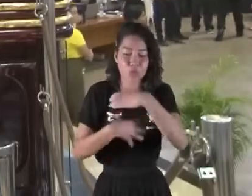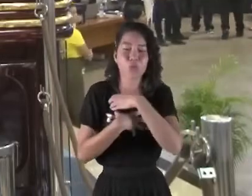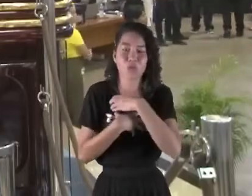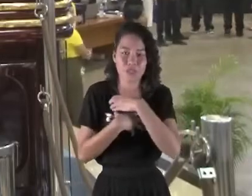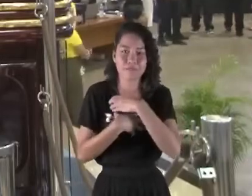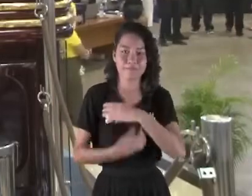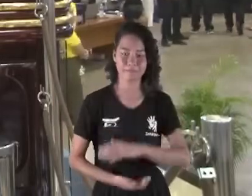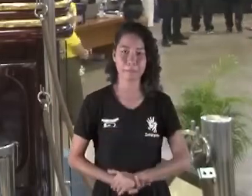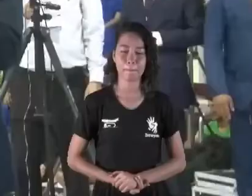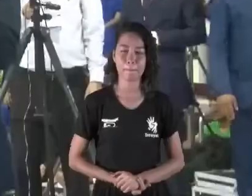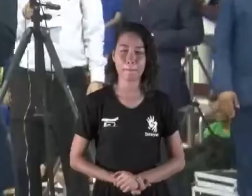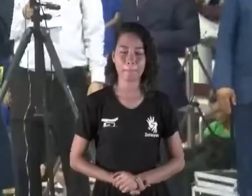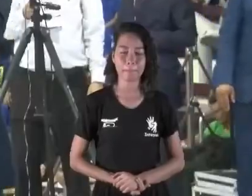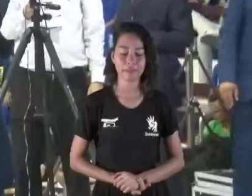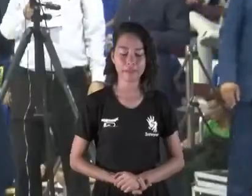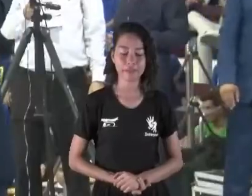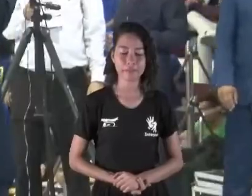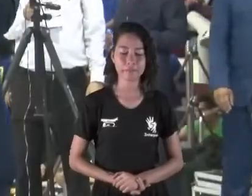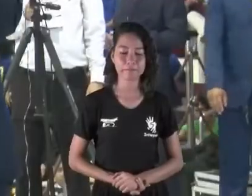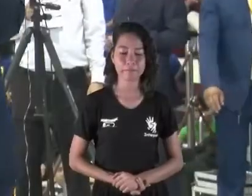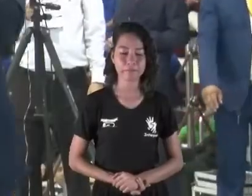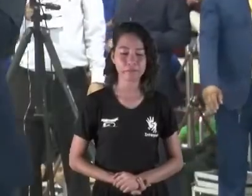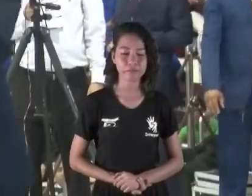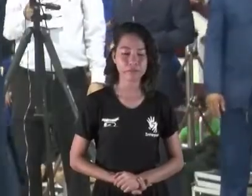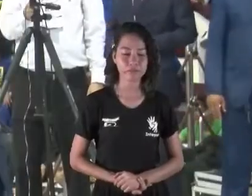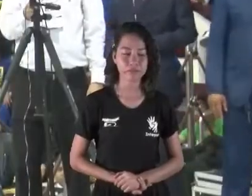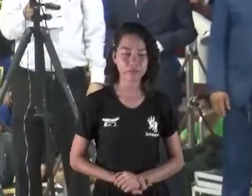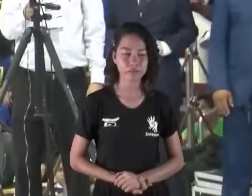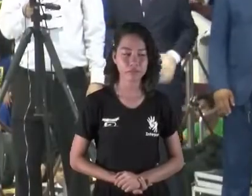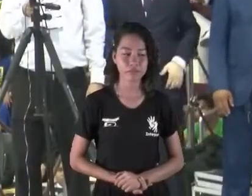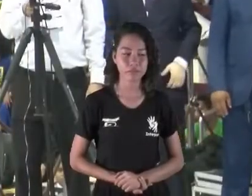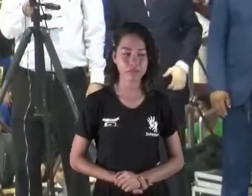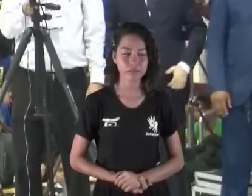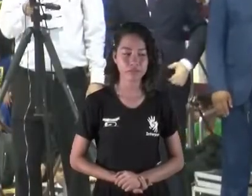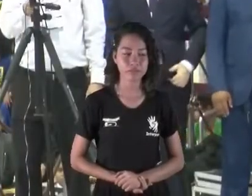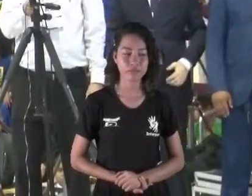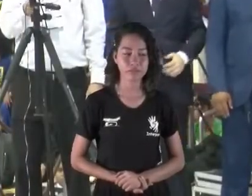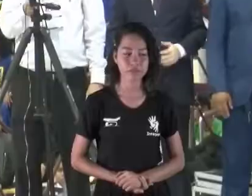Toda chamada é visível,